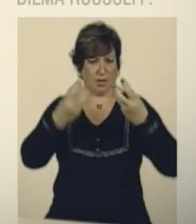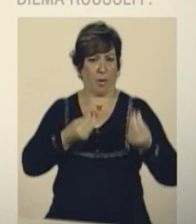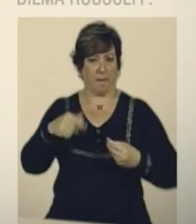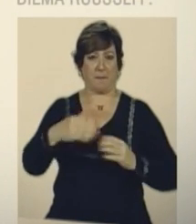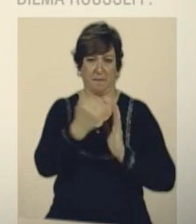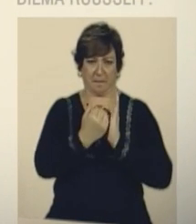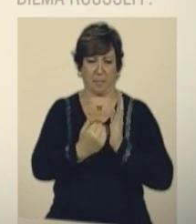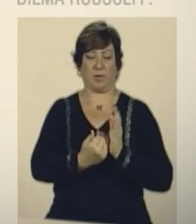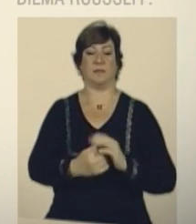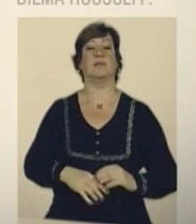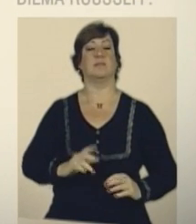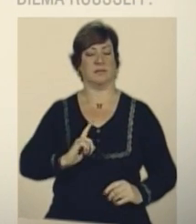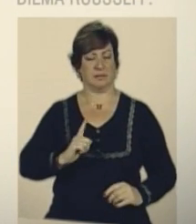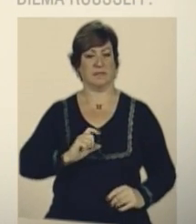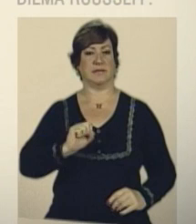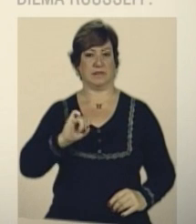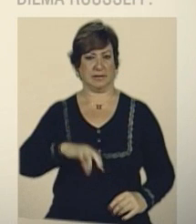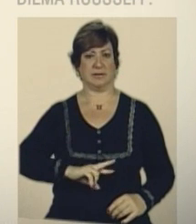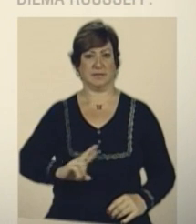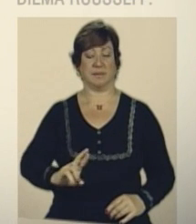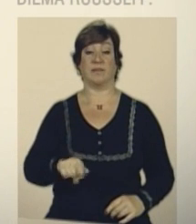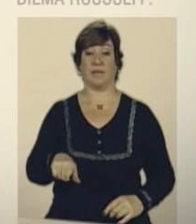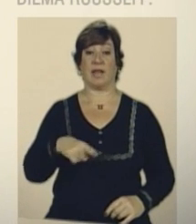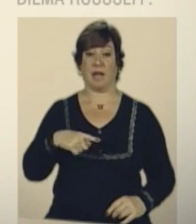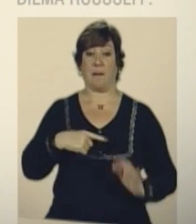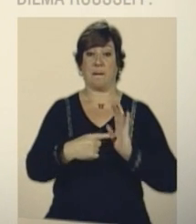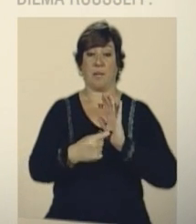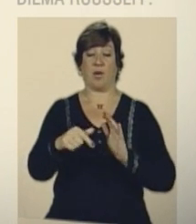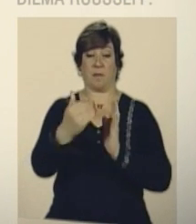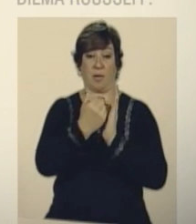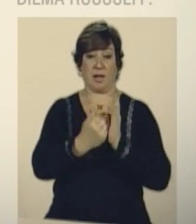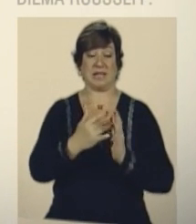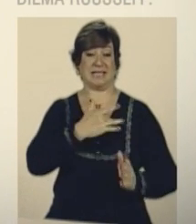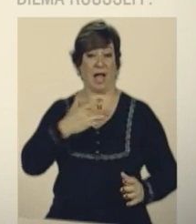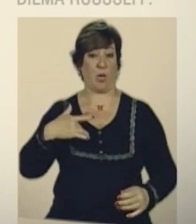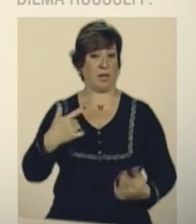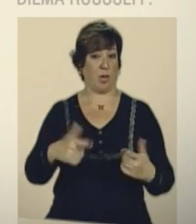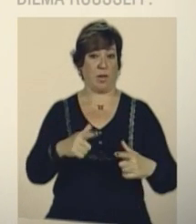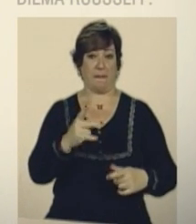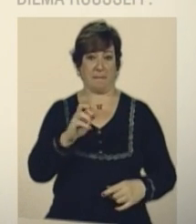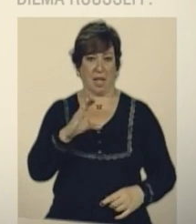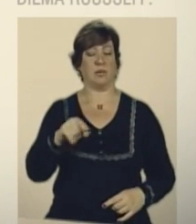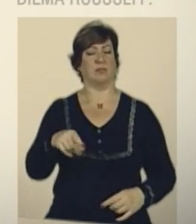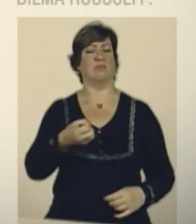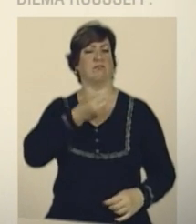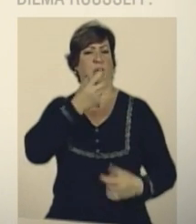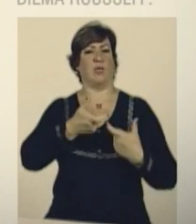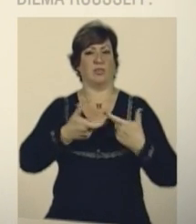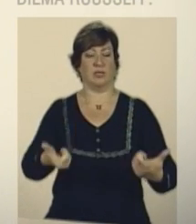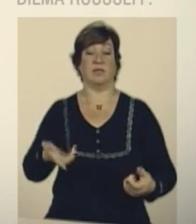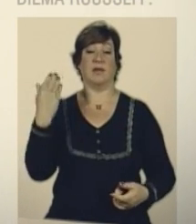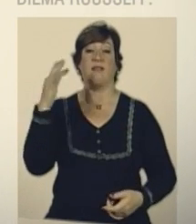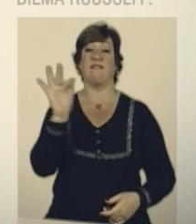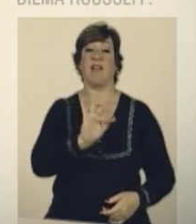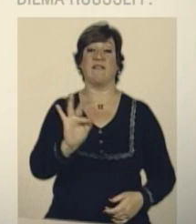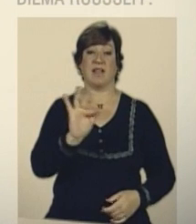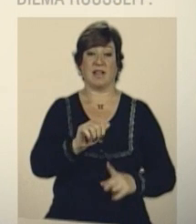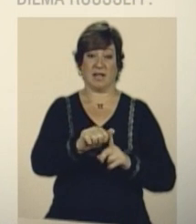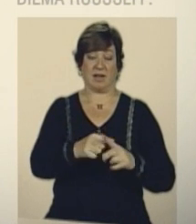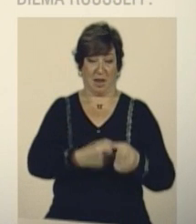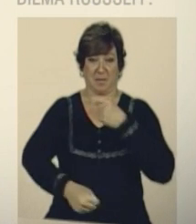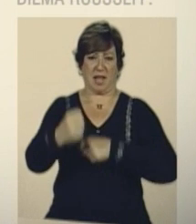sim e os números mostram que o saúde não tem preço é um sucesso lançamos o programa em fevereiro do ano